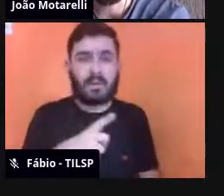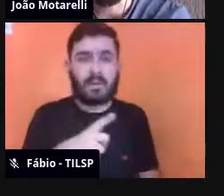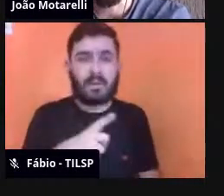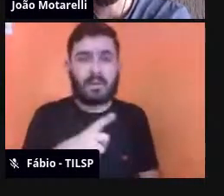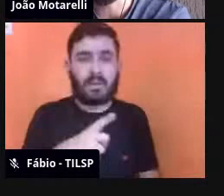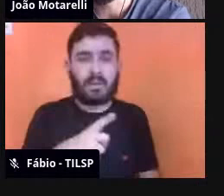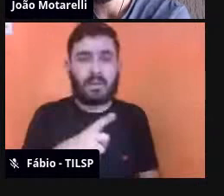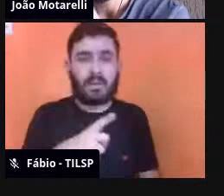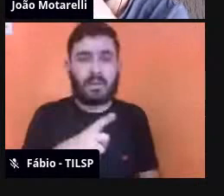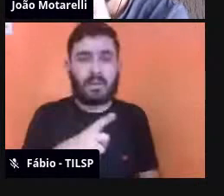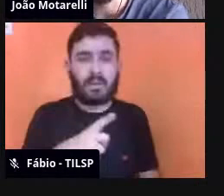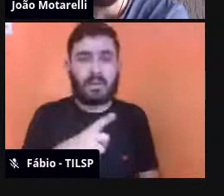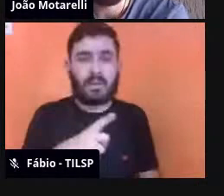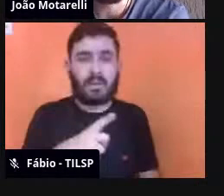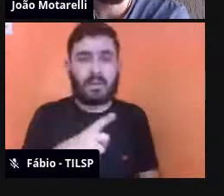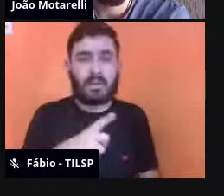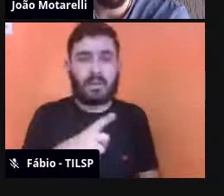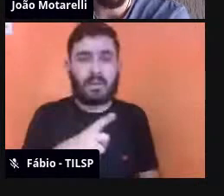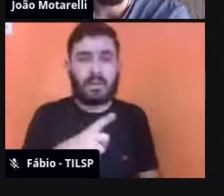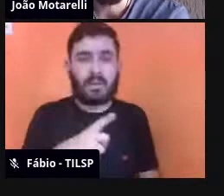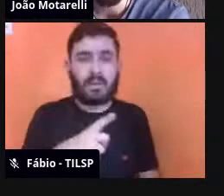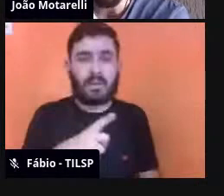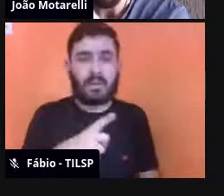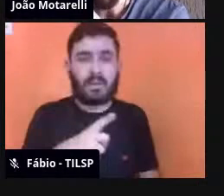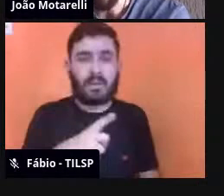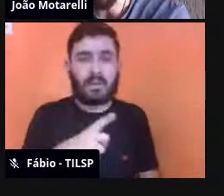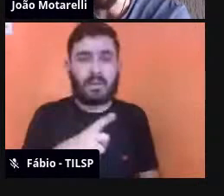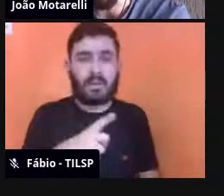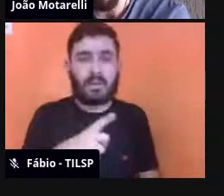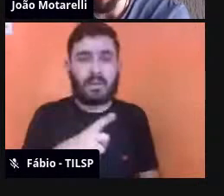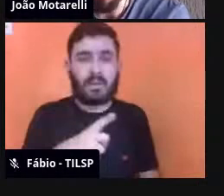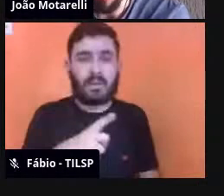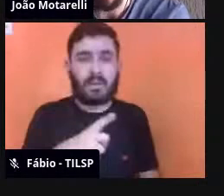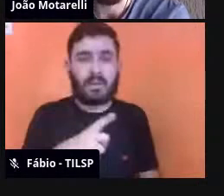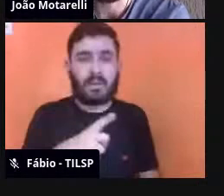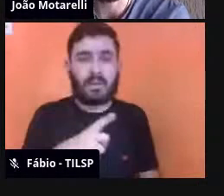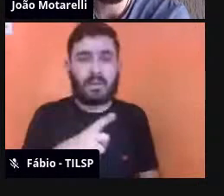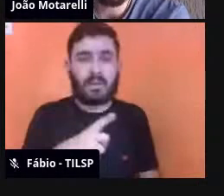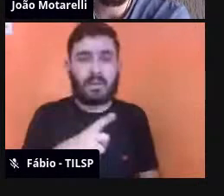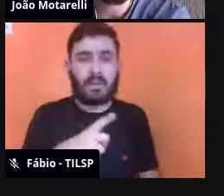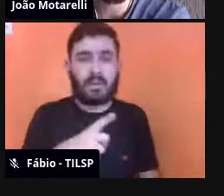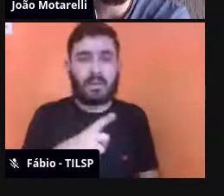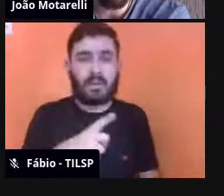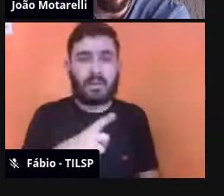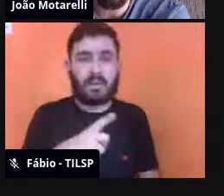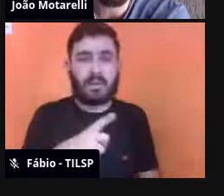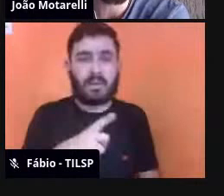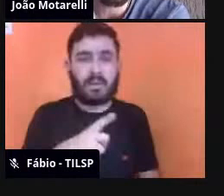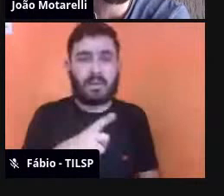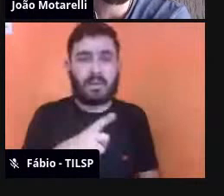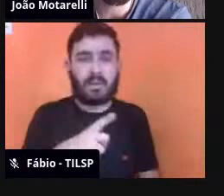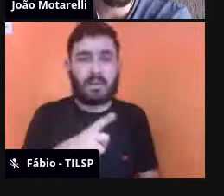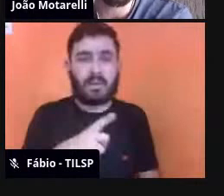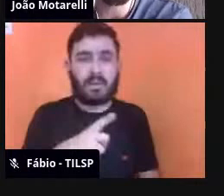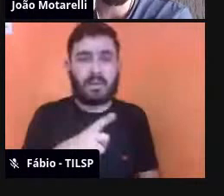modelar, né, o corpo e a composição corporal. Só que o que acontece? Muitas vezes isso é motivado por conta da insatisfação